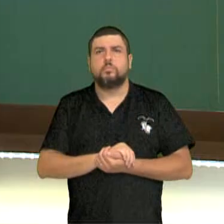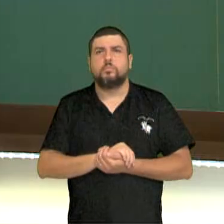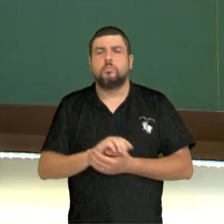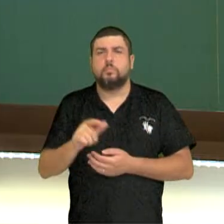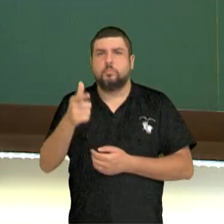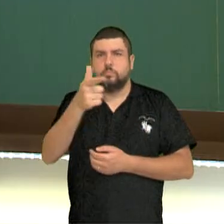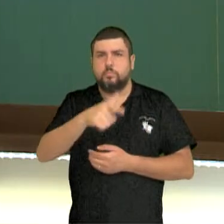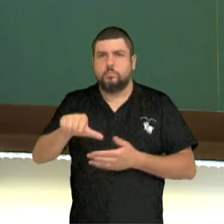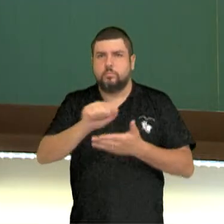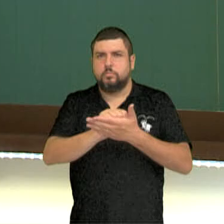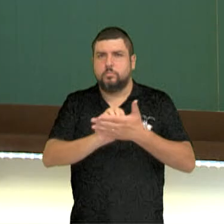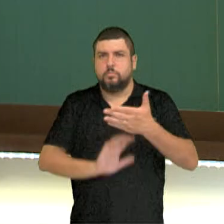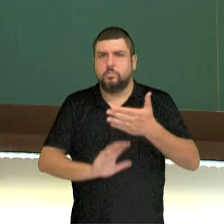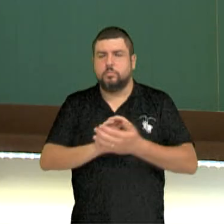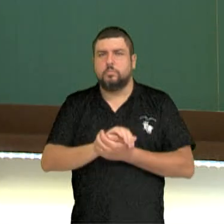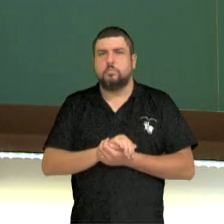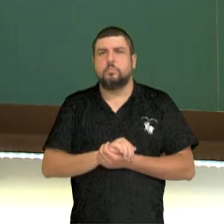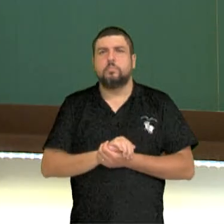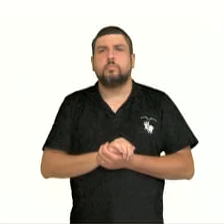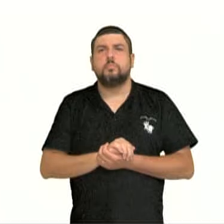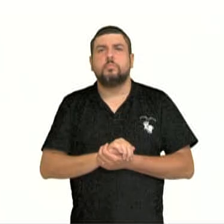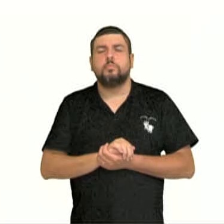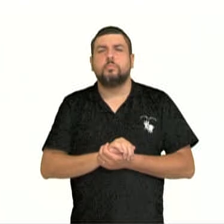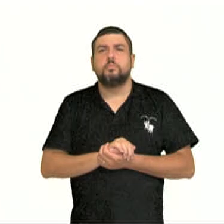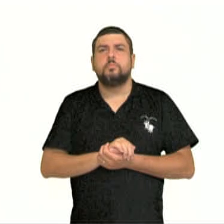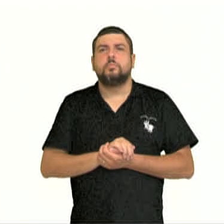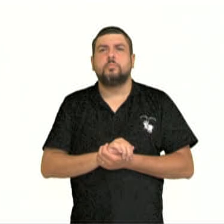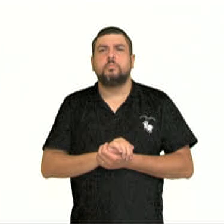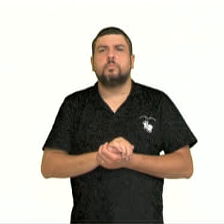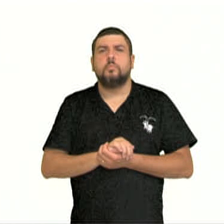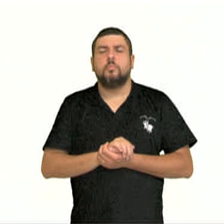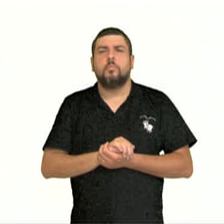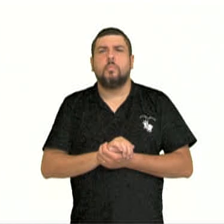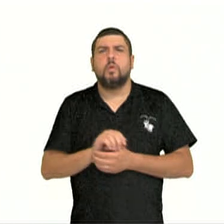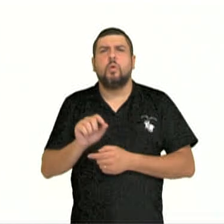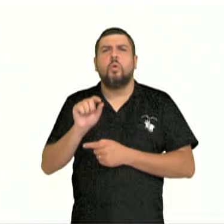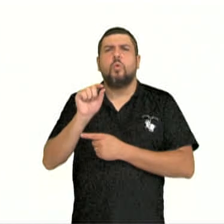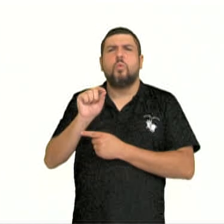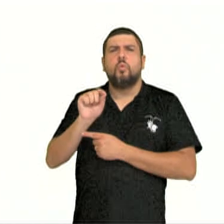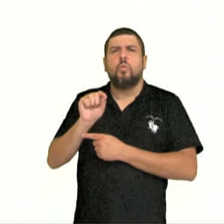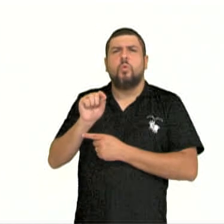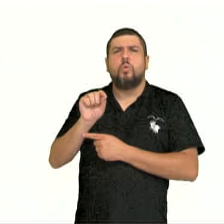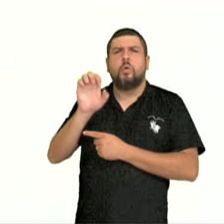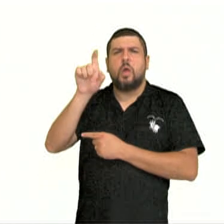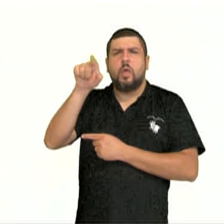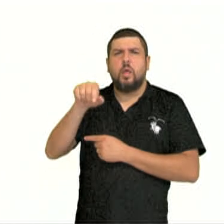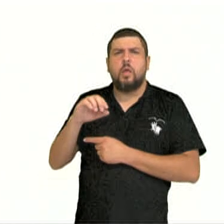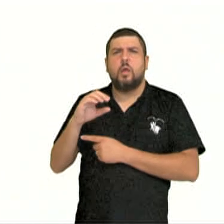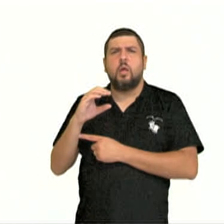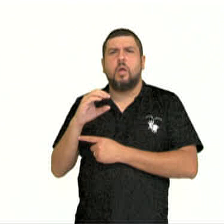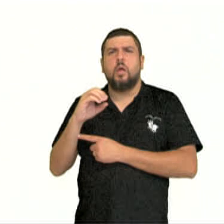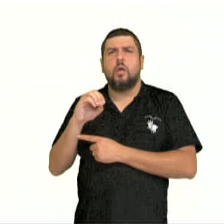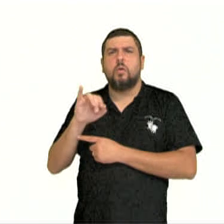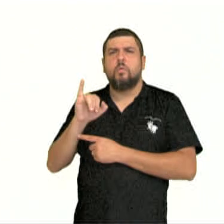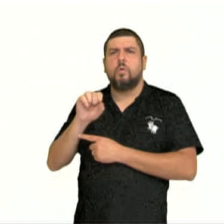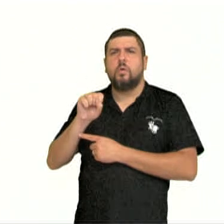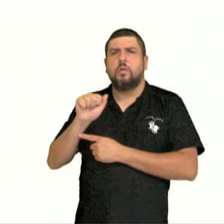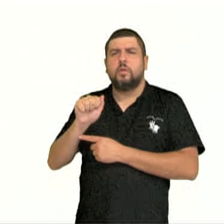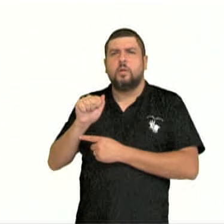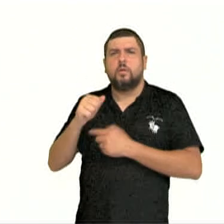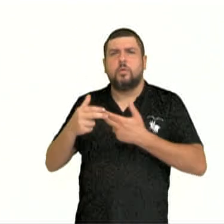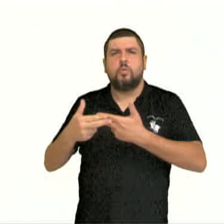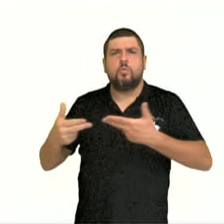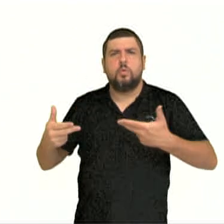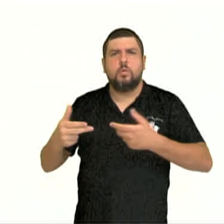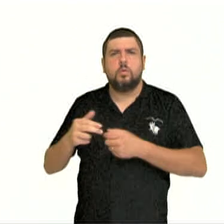atividade? Leia a frase. O que vem a ser uma coisa? É coisa, é tudo aquilo que não podemos